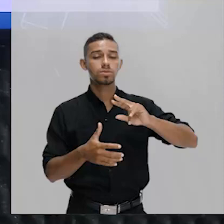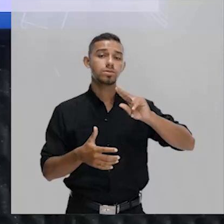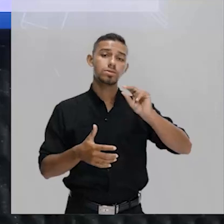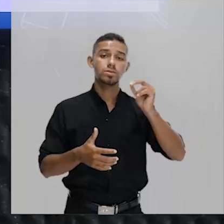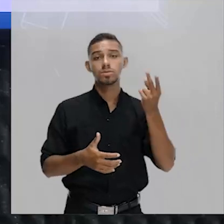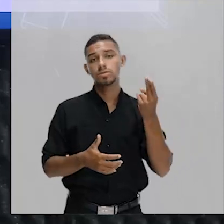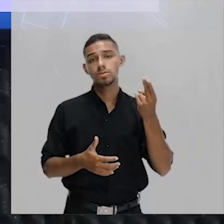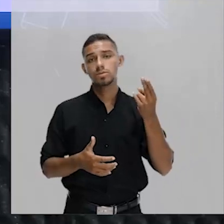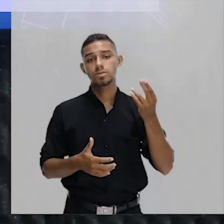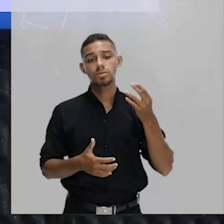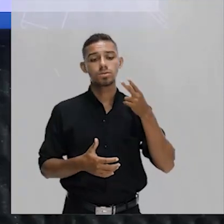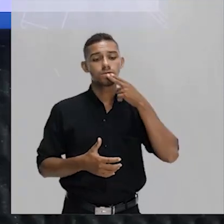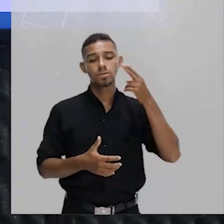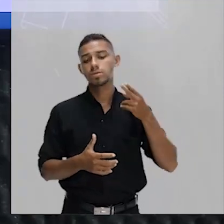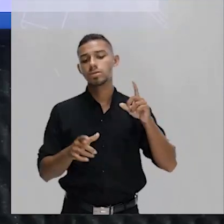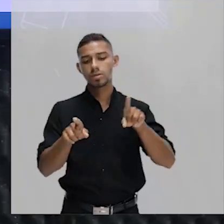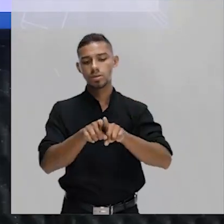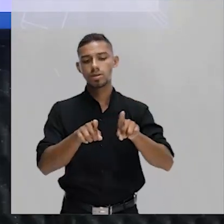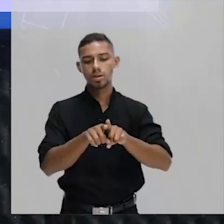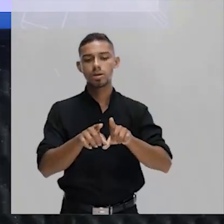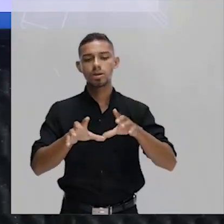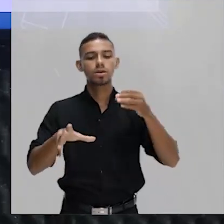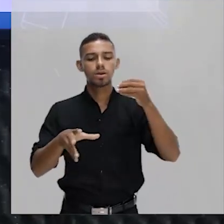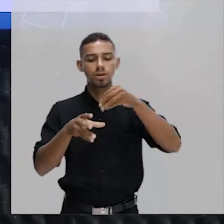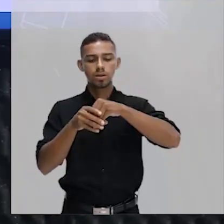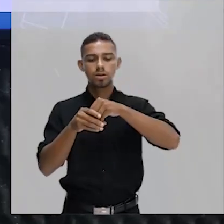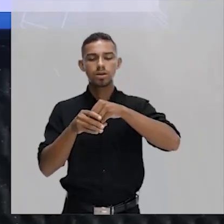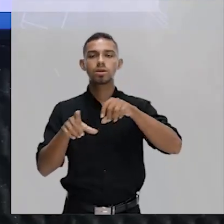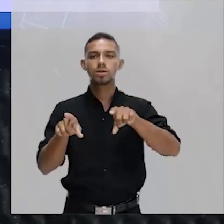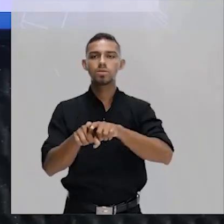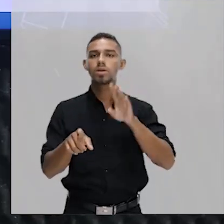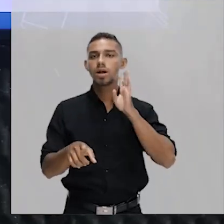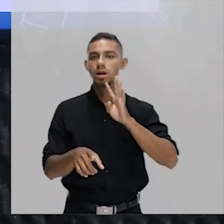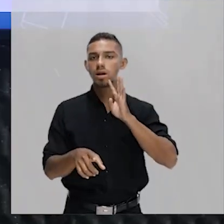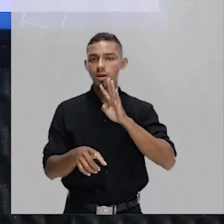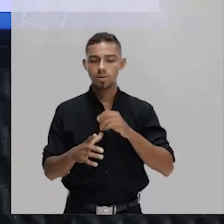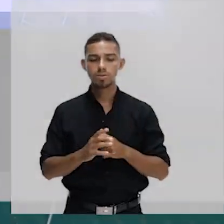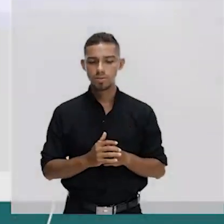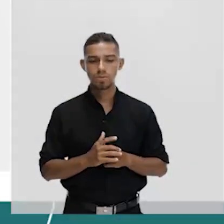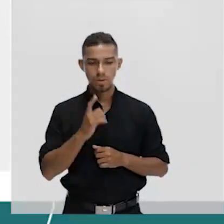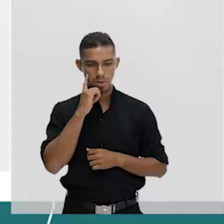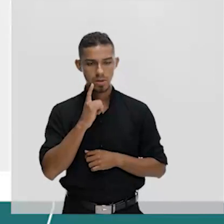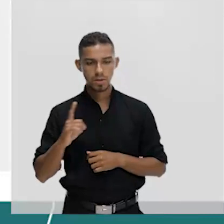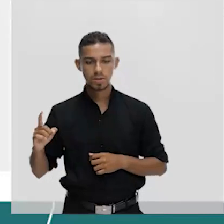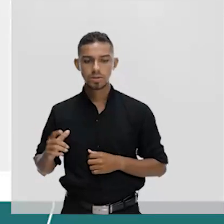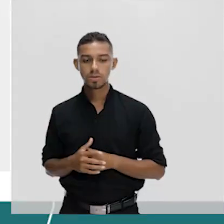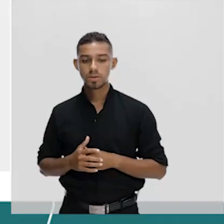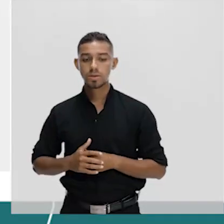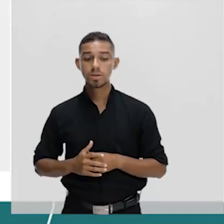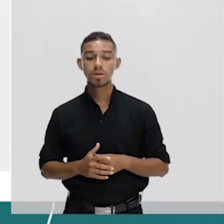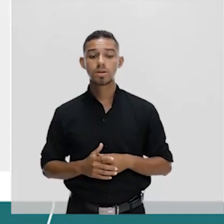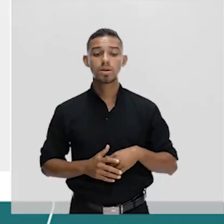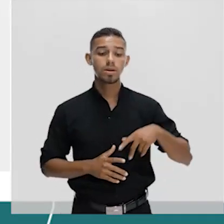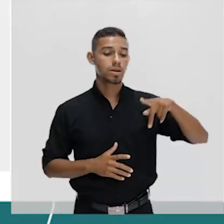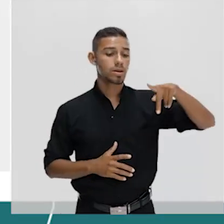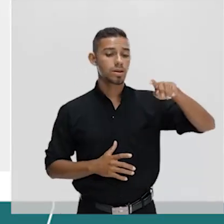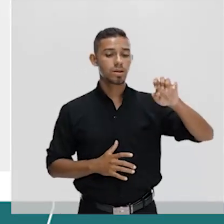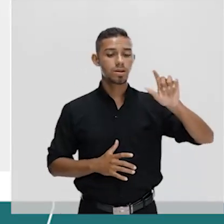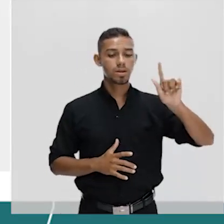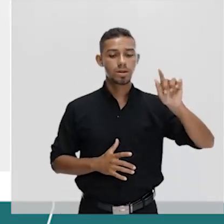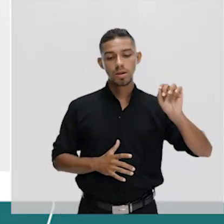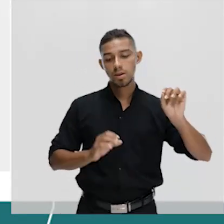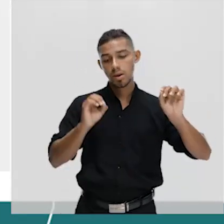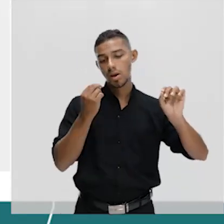a fumaça. Até isso tem lá no conjugador de verbos. É bem legal. Vale conferir. Pego ou